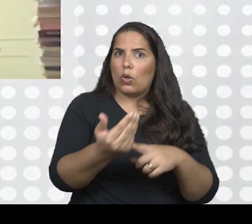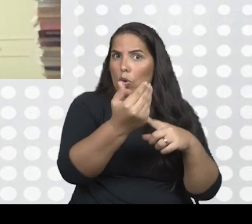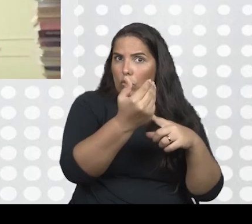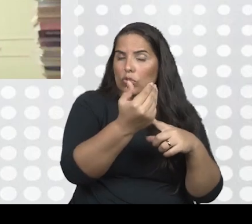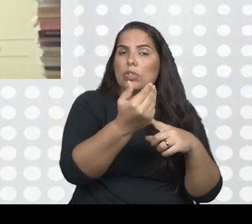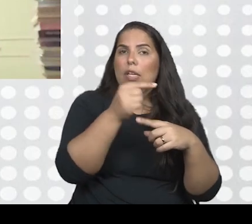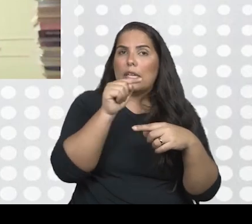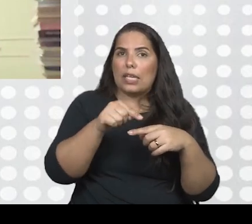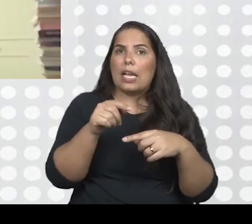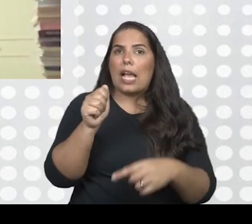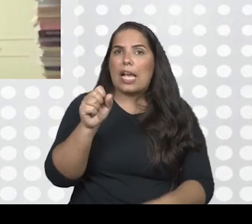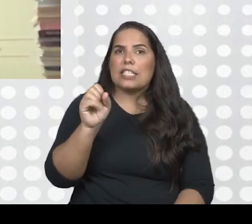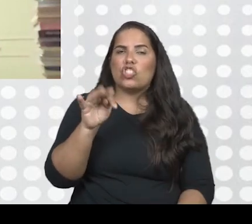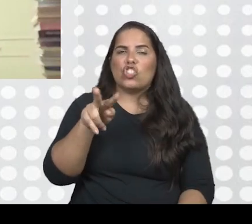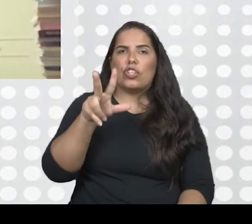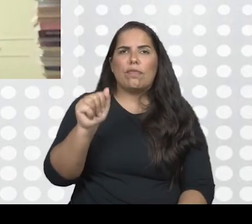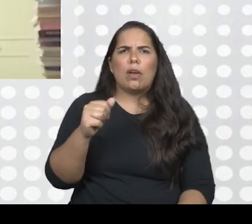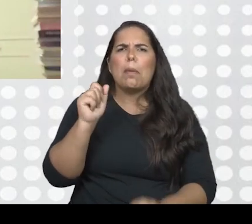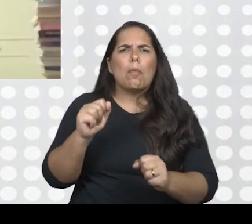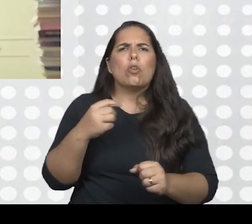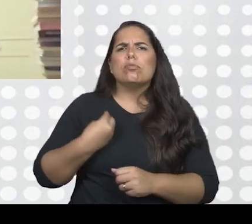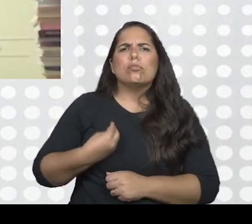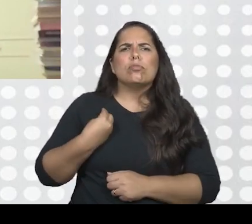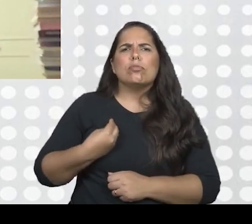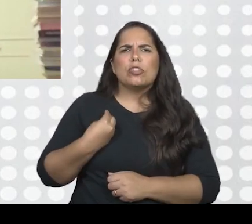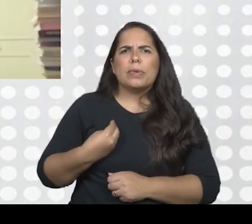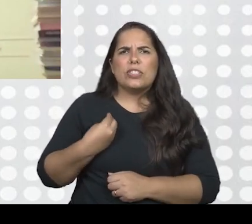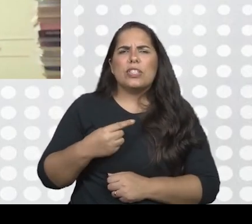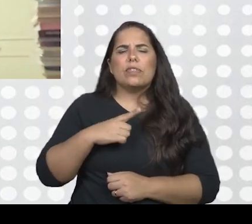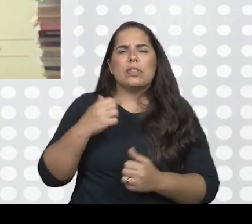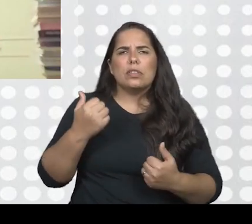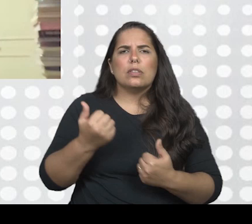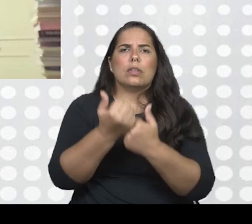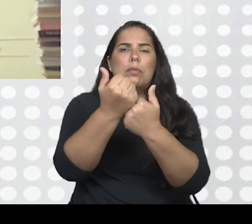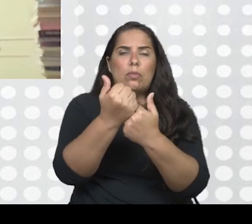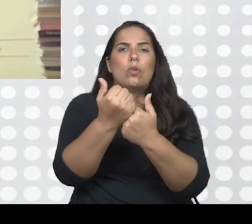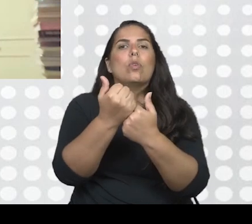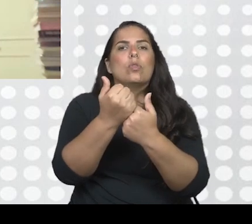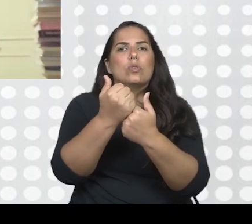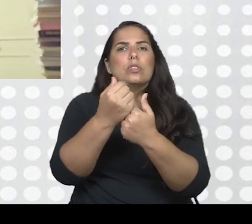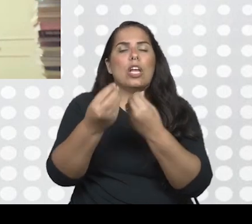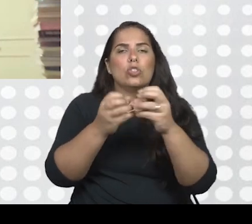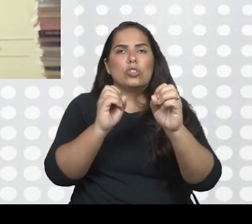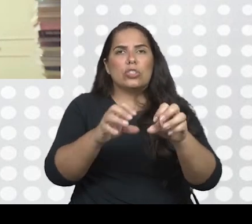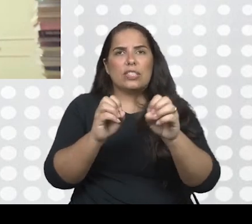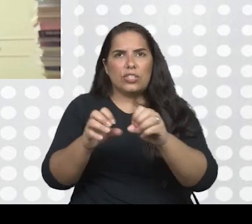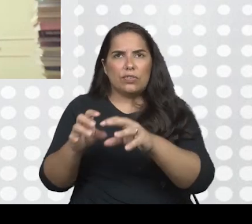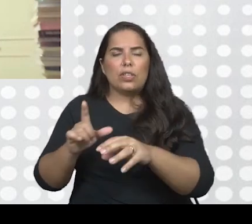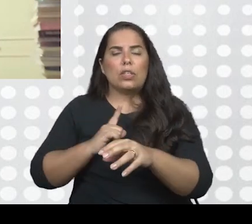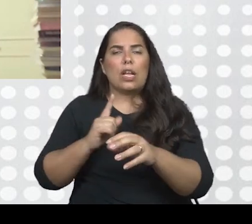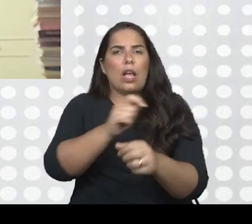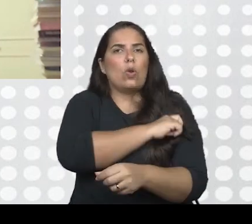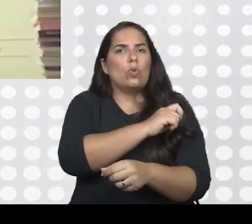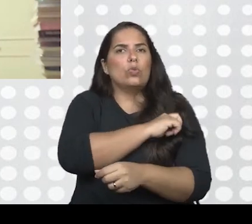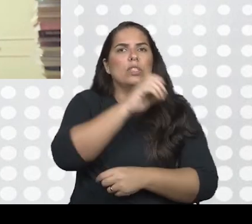tecnologias e da tecnologia assistiva, pode contribuir no suporte da escolarização de estudantes